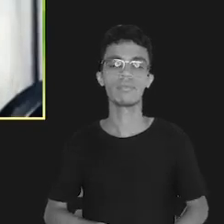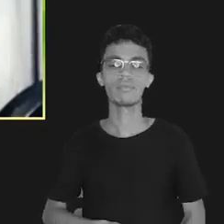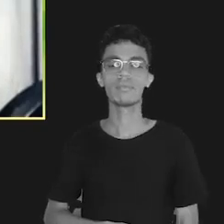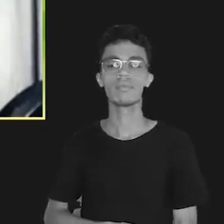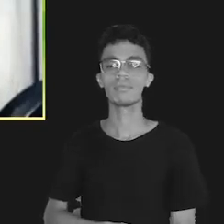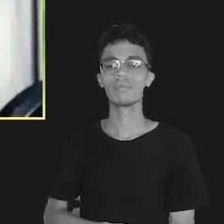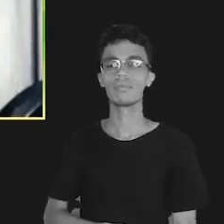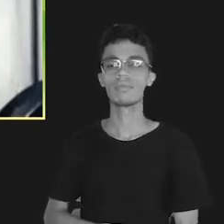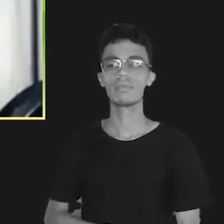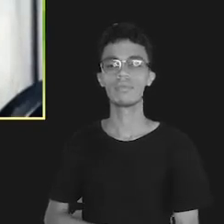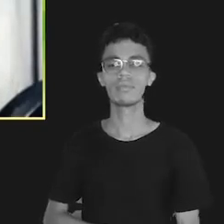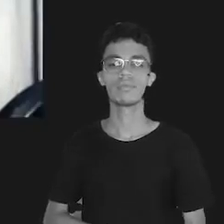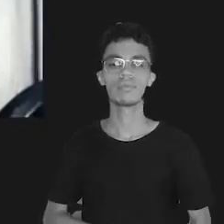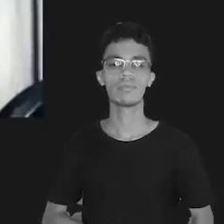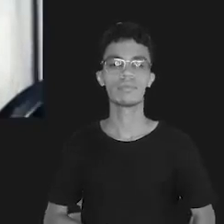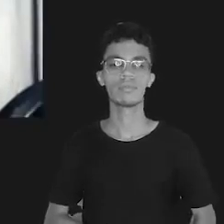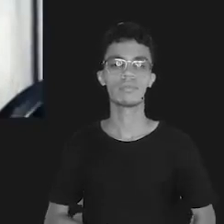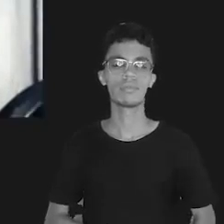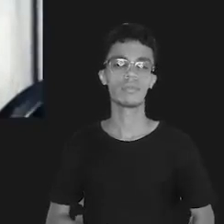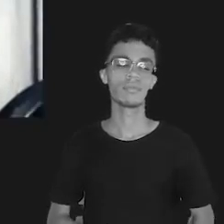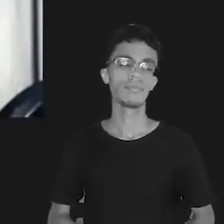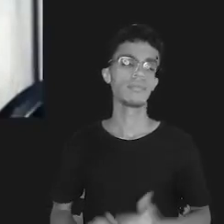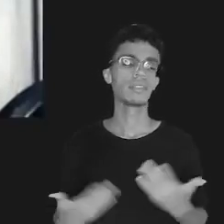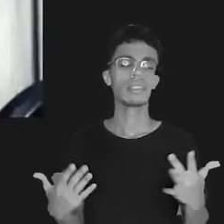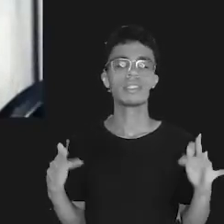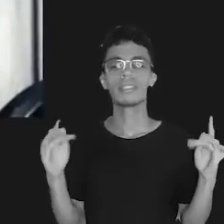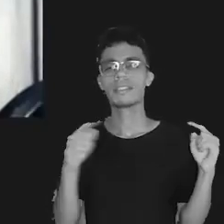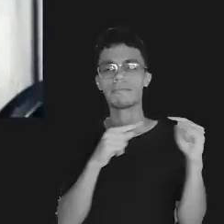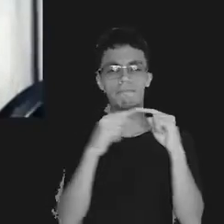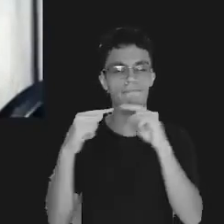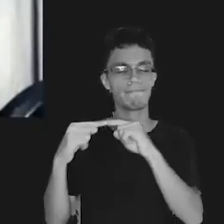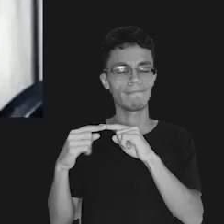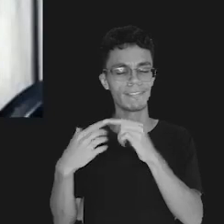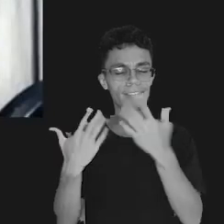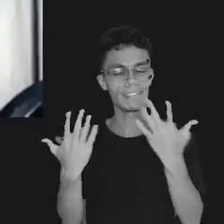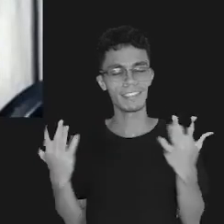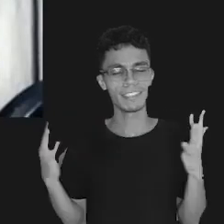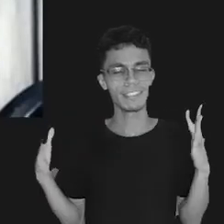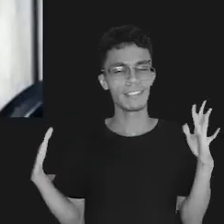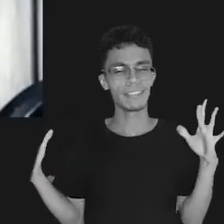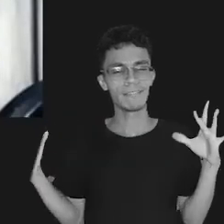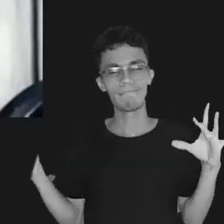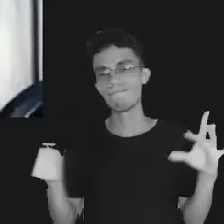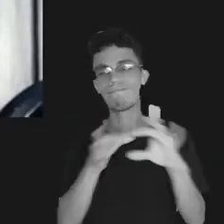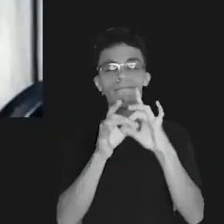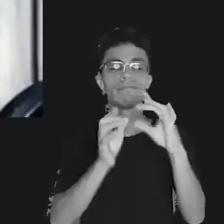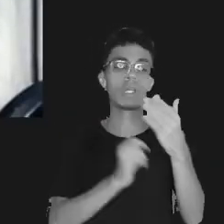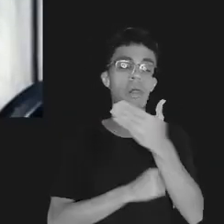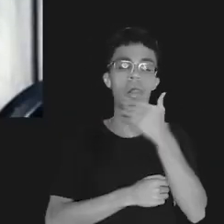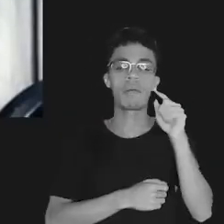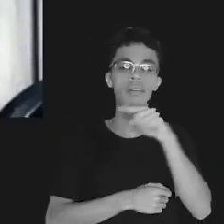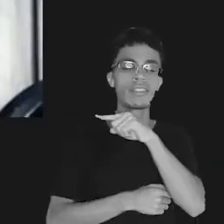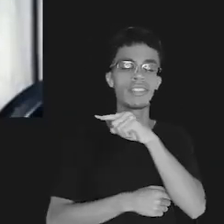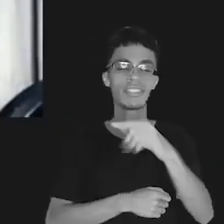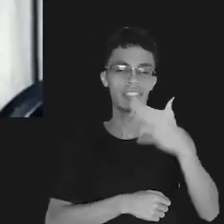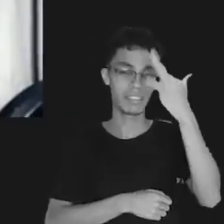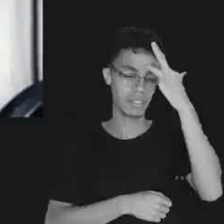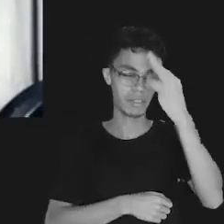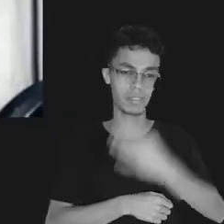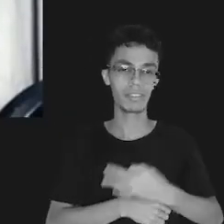Não seria possível amenizar a vossa relação, torná-la mais branda para que se possa chegar a uma